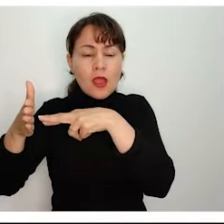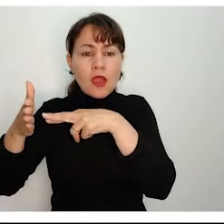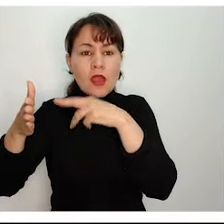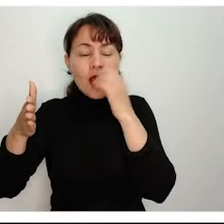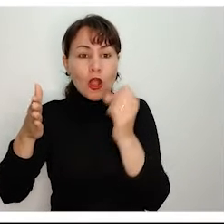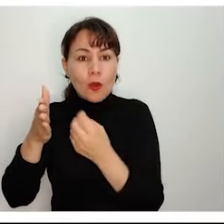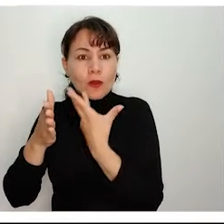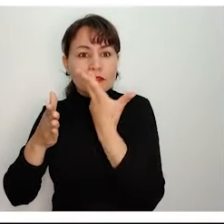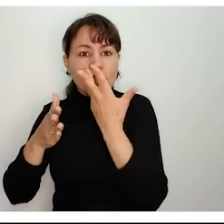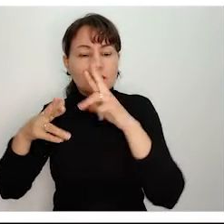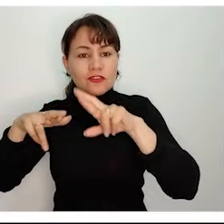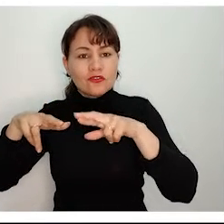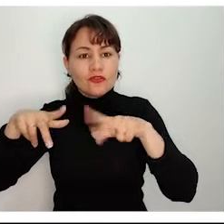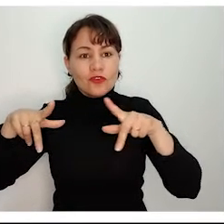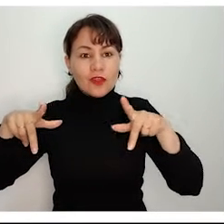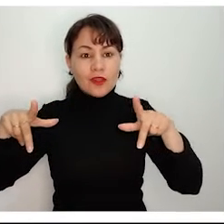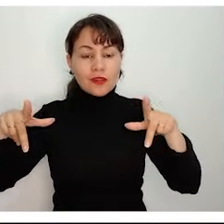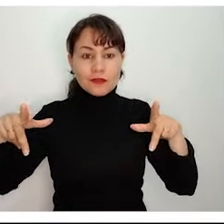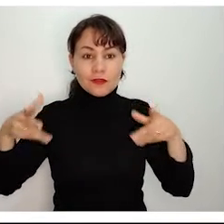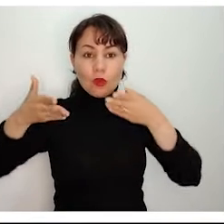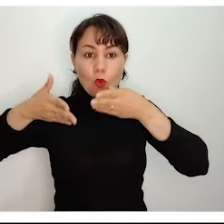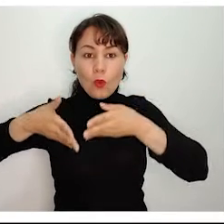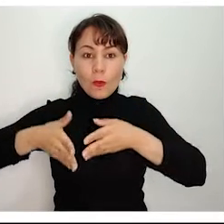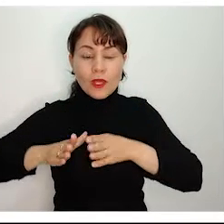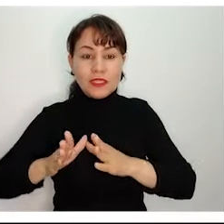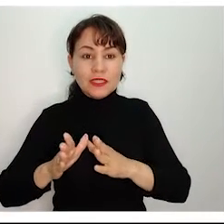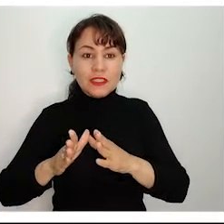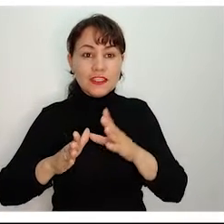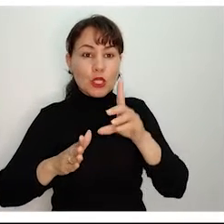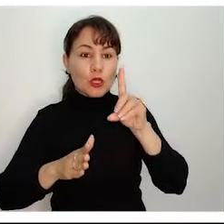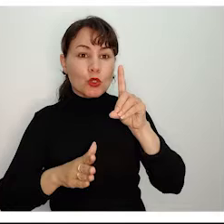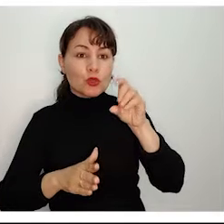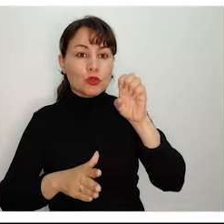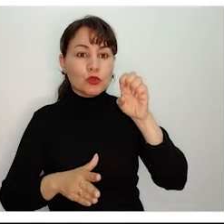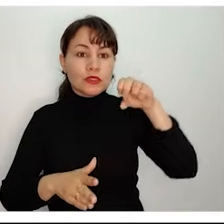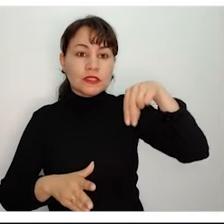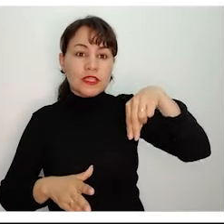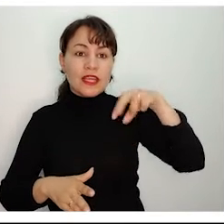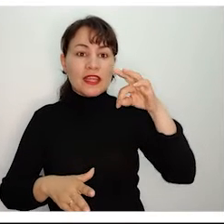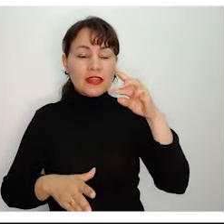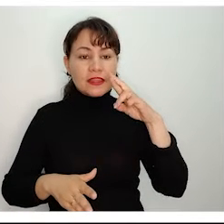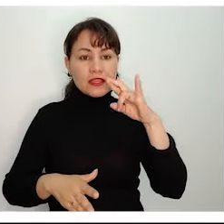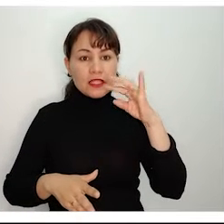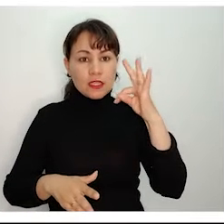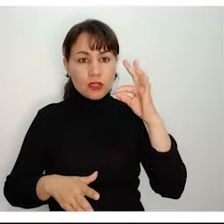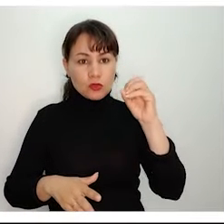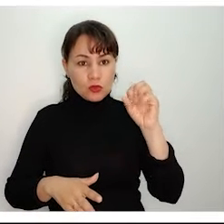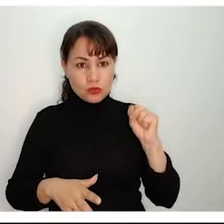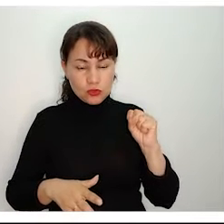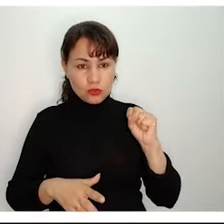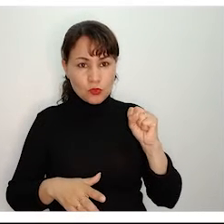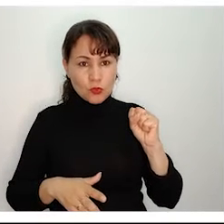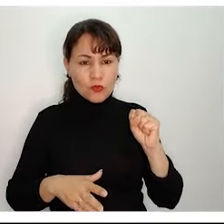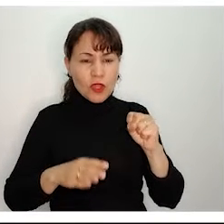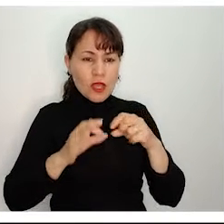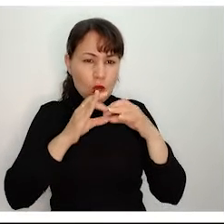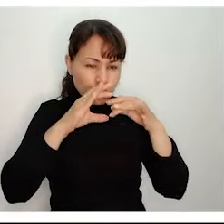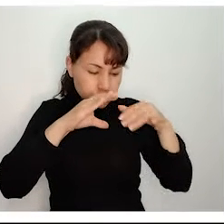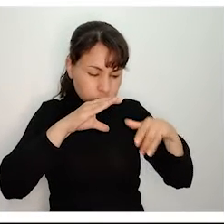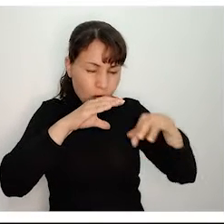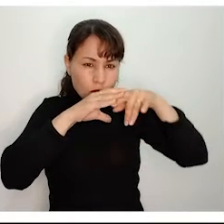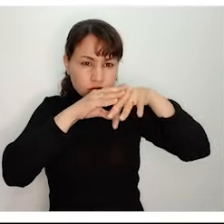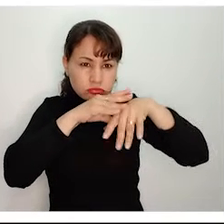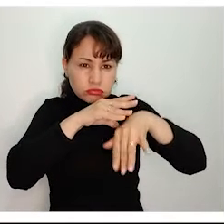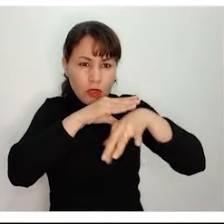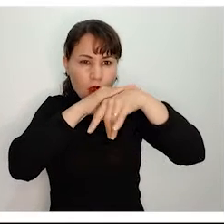locomoção, as diferenças começam a acontecer. Então começam a nascer os dendritos e os axônios. Os dendritos